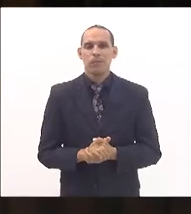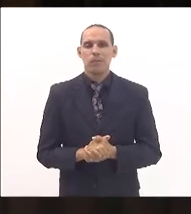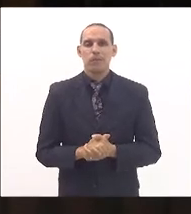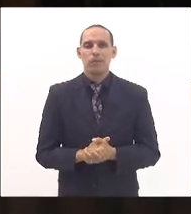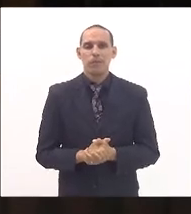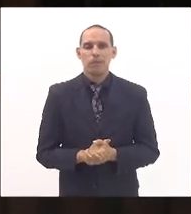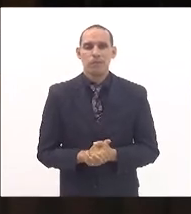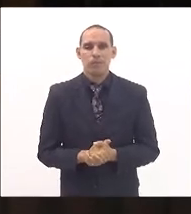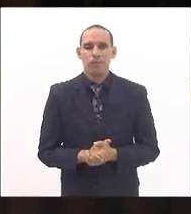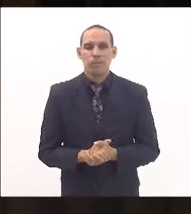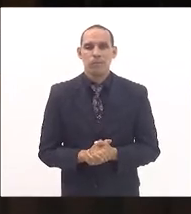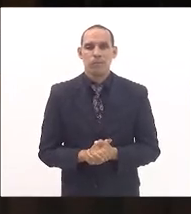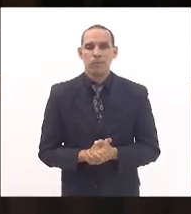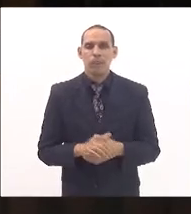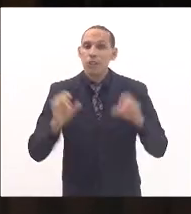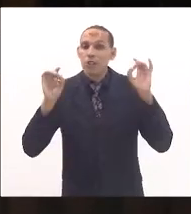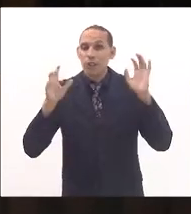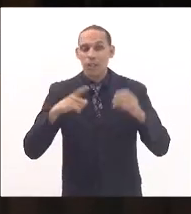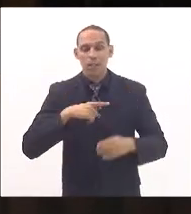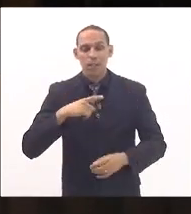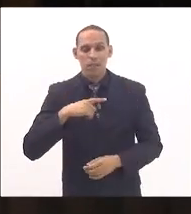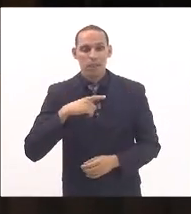o sobre a mesa, destaque